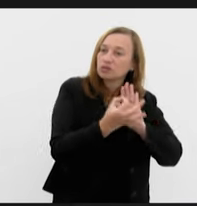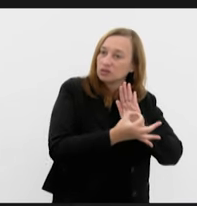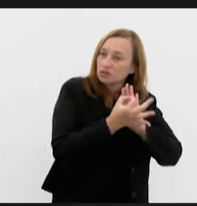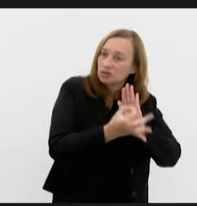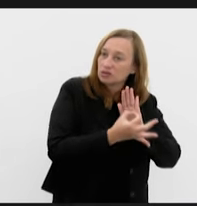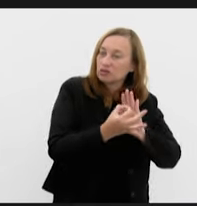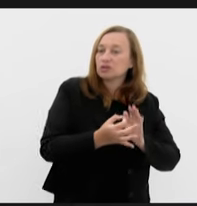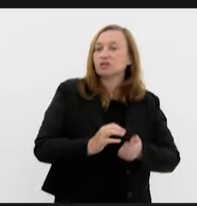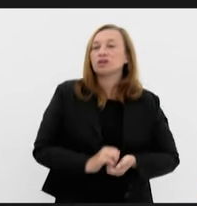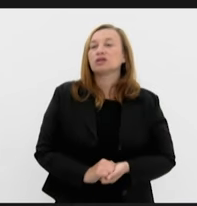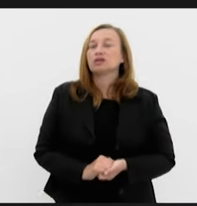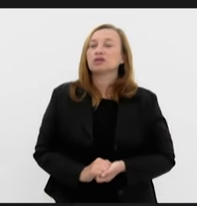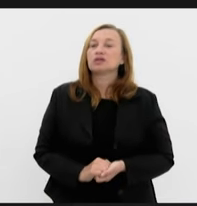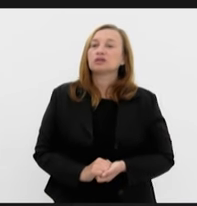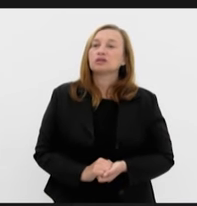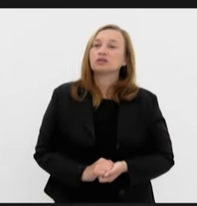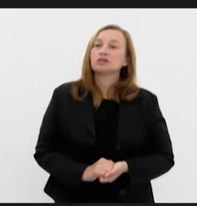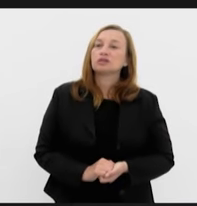Man